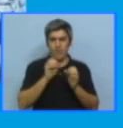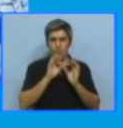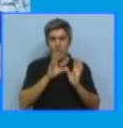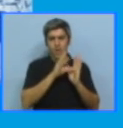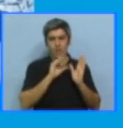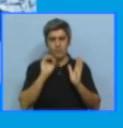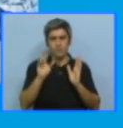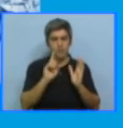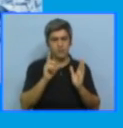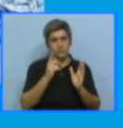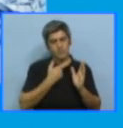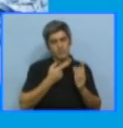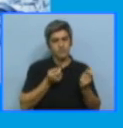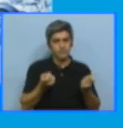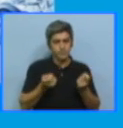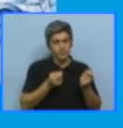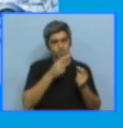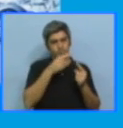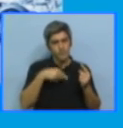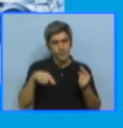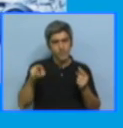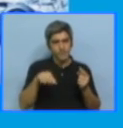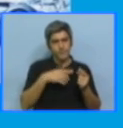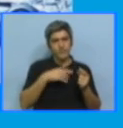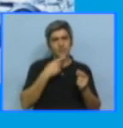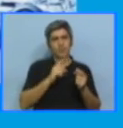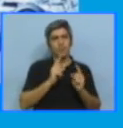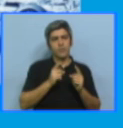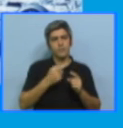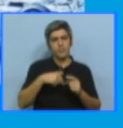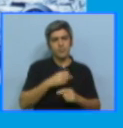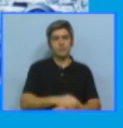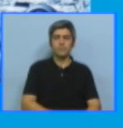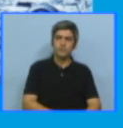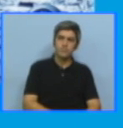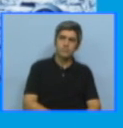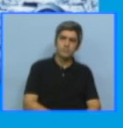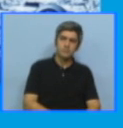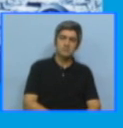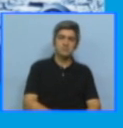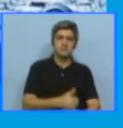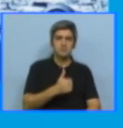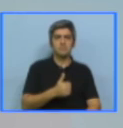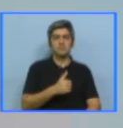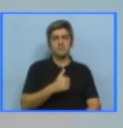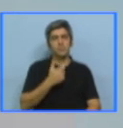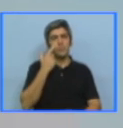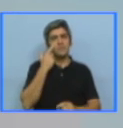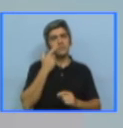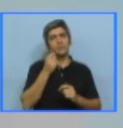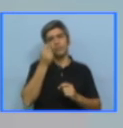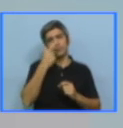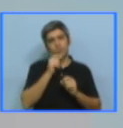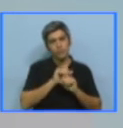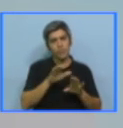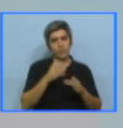de fazer uma mediação e de ver o que é que isso quer dizer para nós. E por certo que o conhecimento da história ajuda também a essa definição